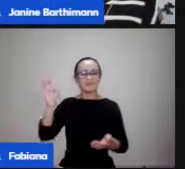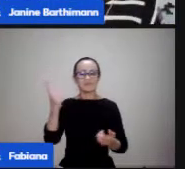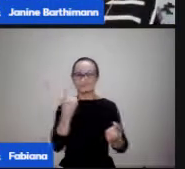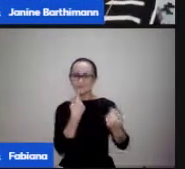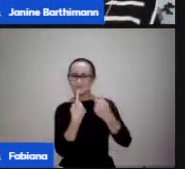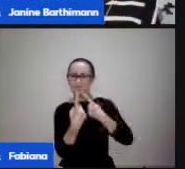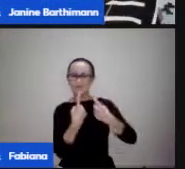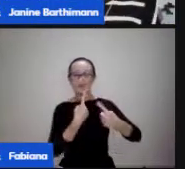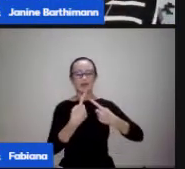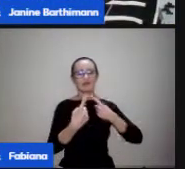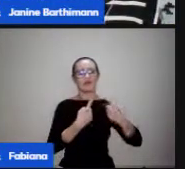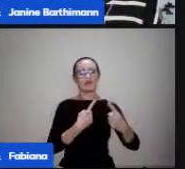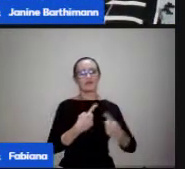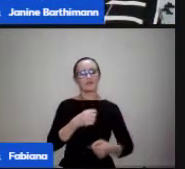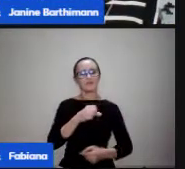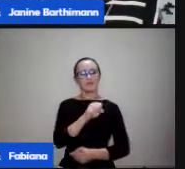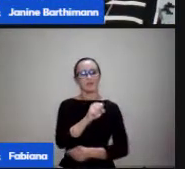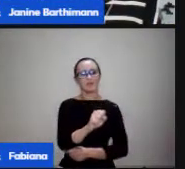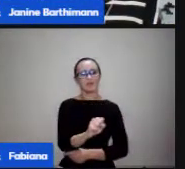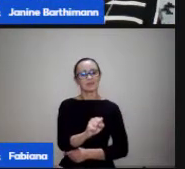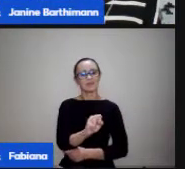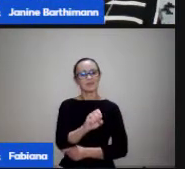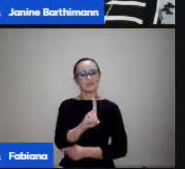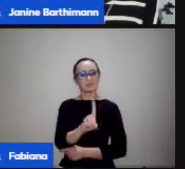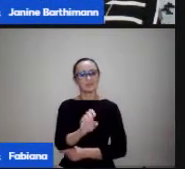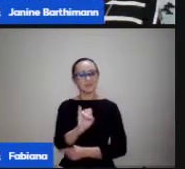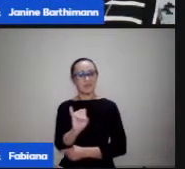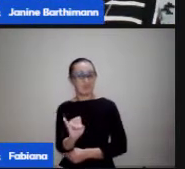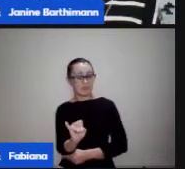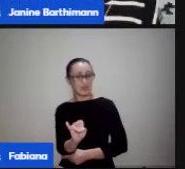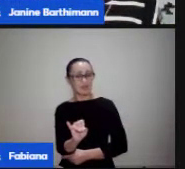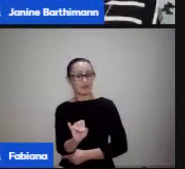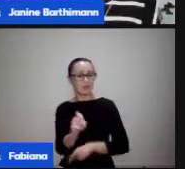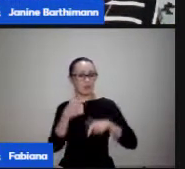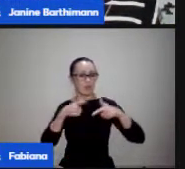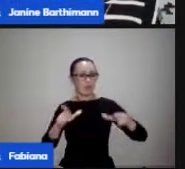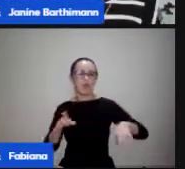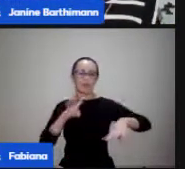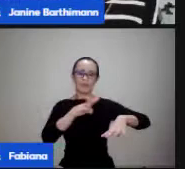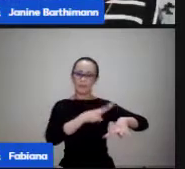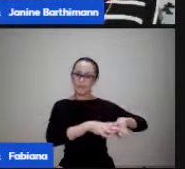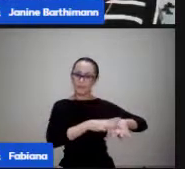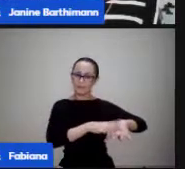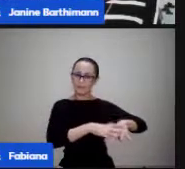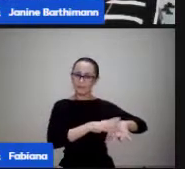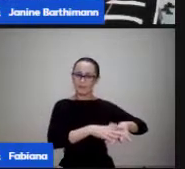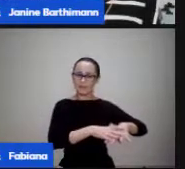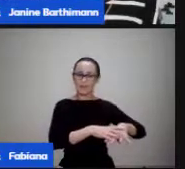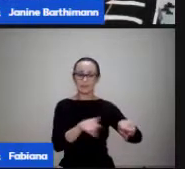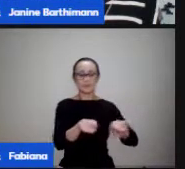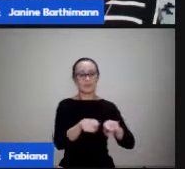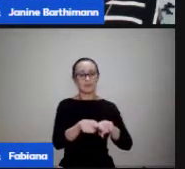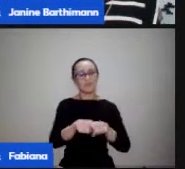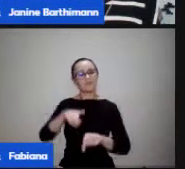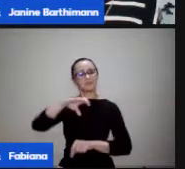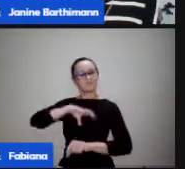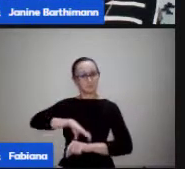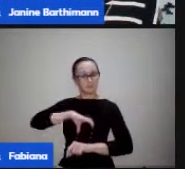a SDI agora, trabalhando com linguagem matemática, né, e língua portuguesa.